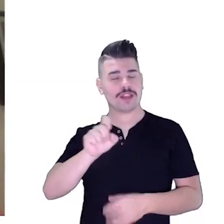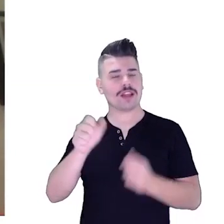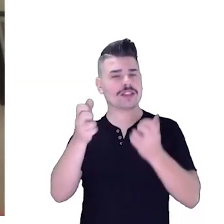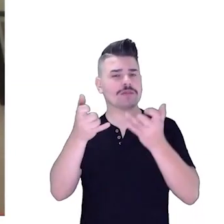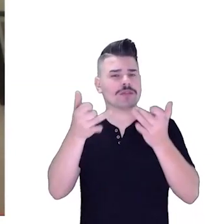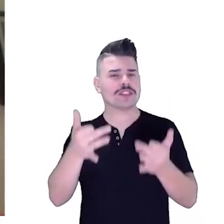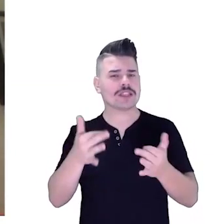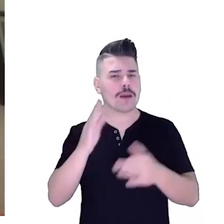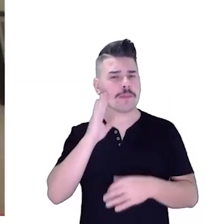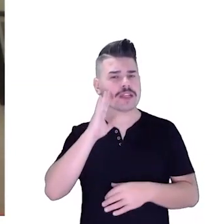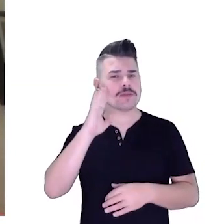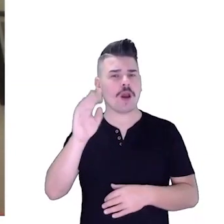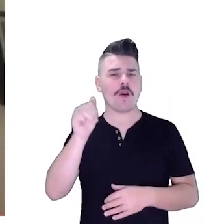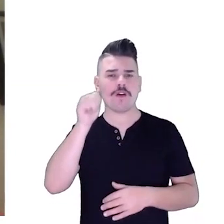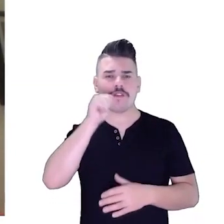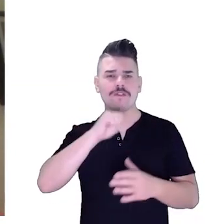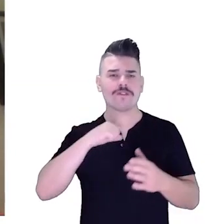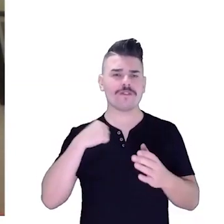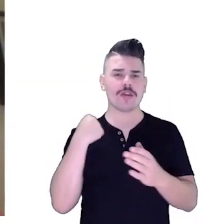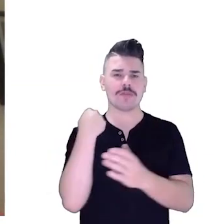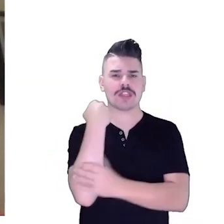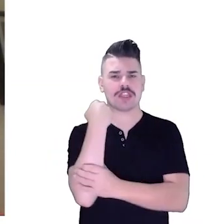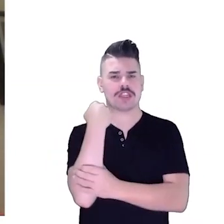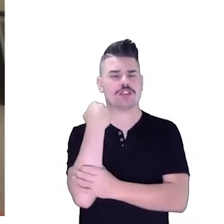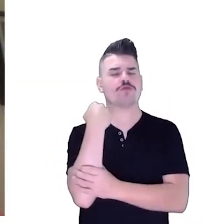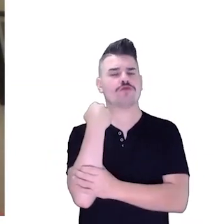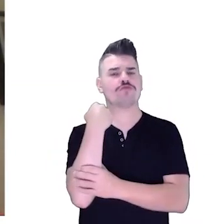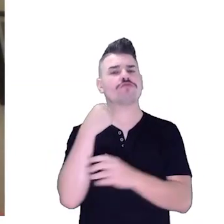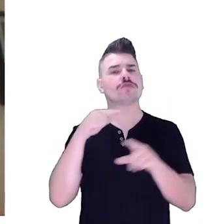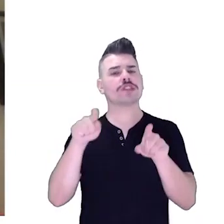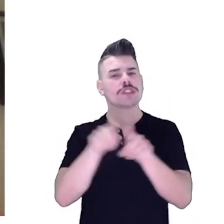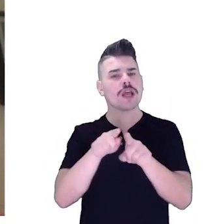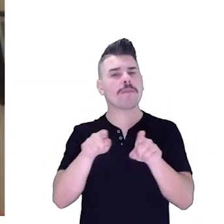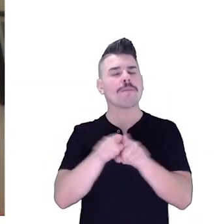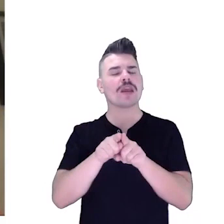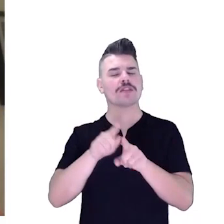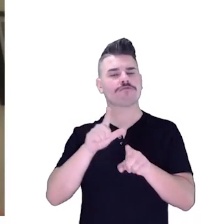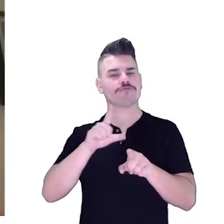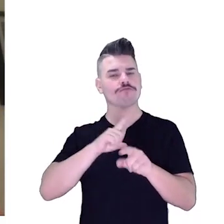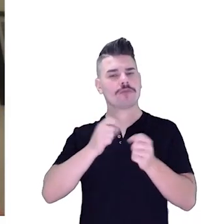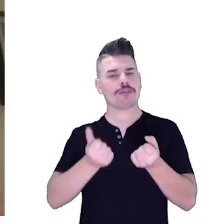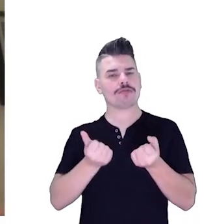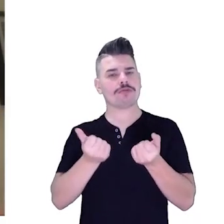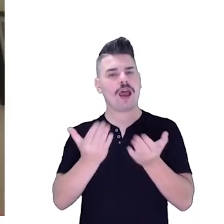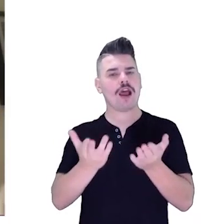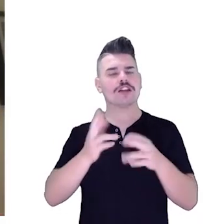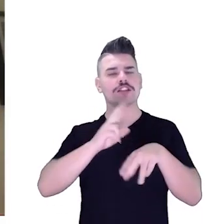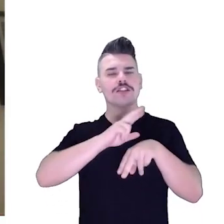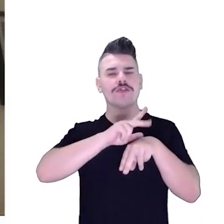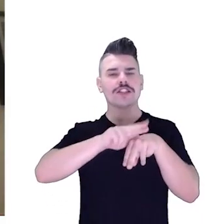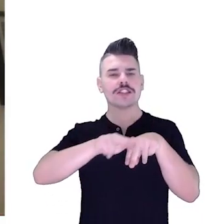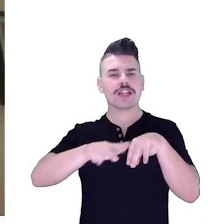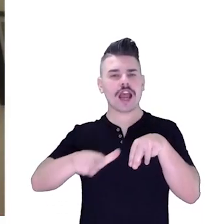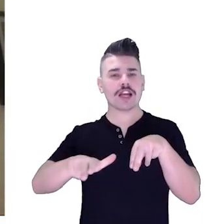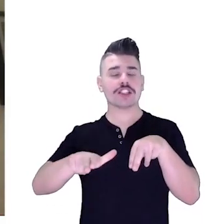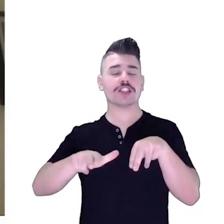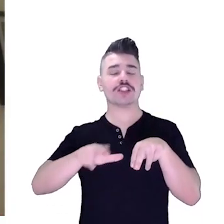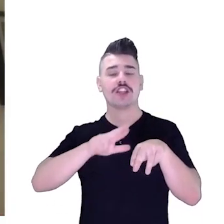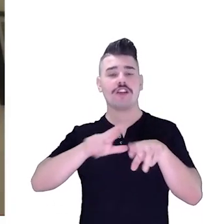E que ela trabalha muito com a temática do feminismo, né? E sobre as questões da